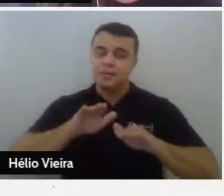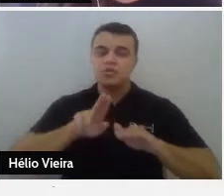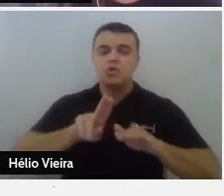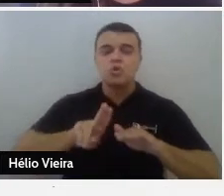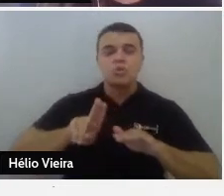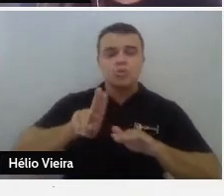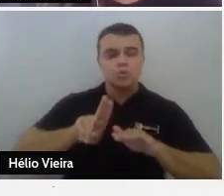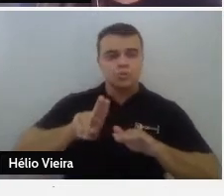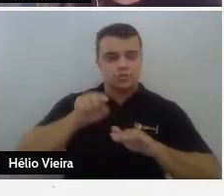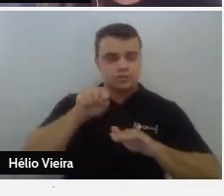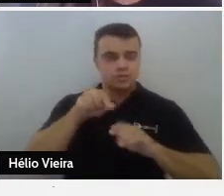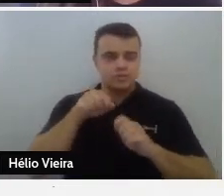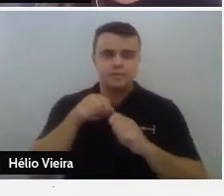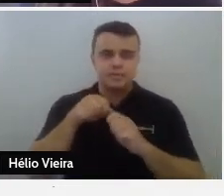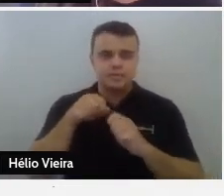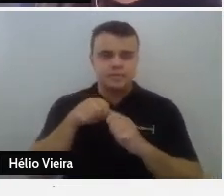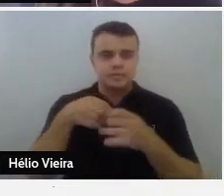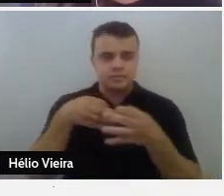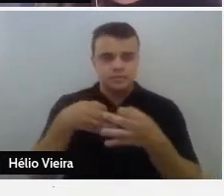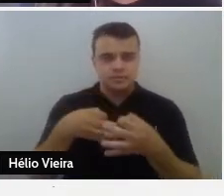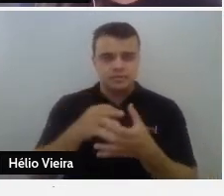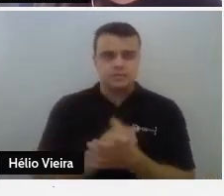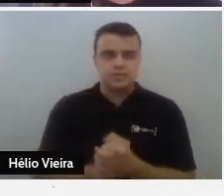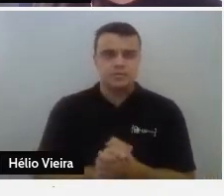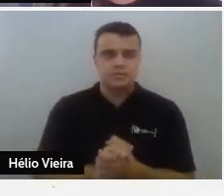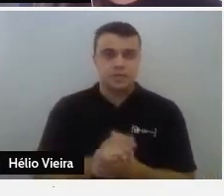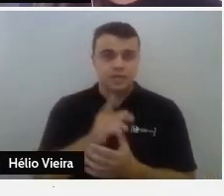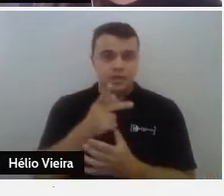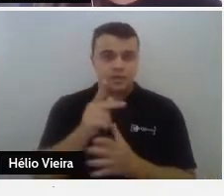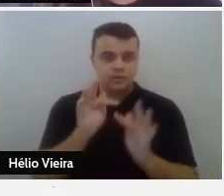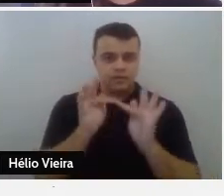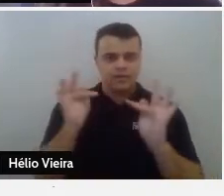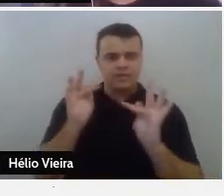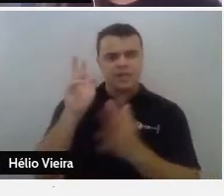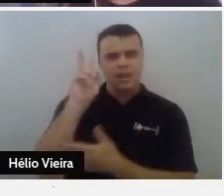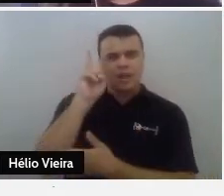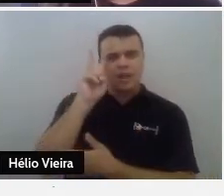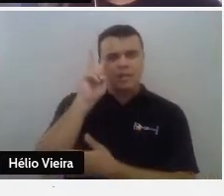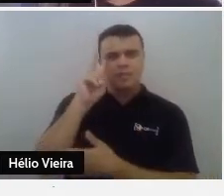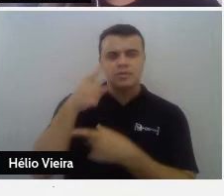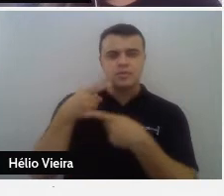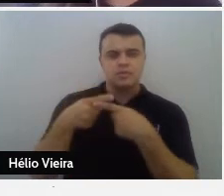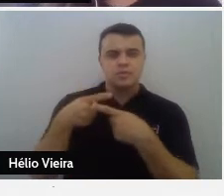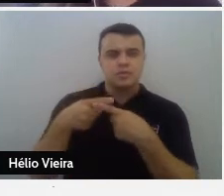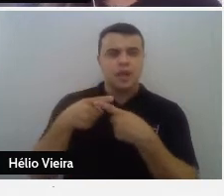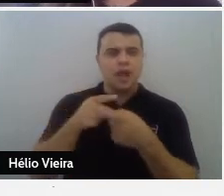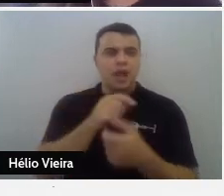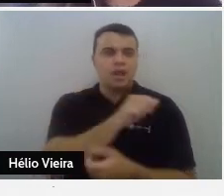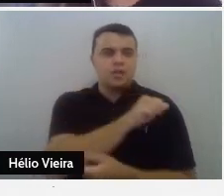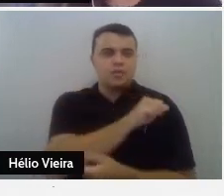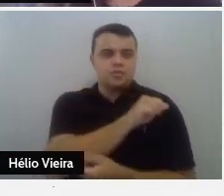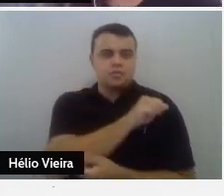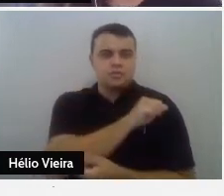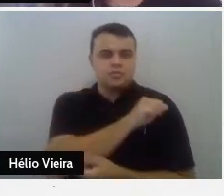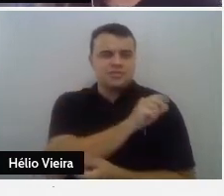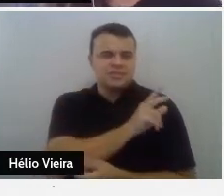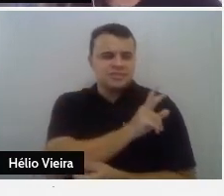que você faz delas. Essa frase me lembra muito da questão dos alunos estar